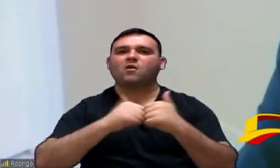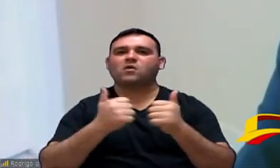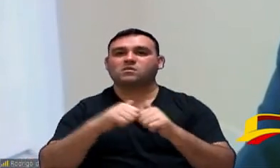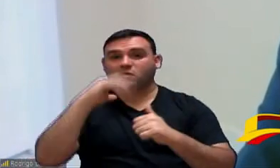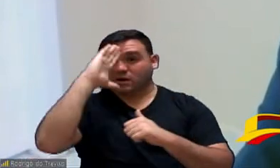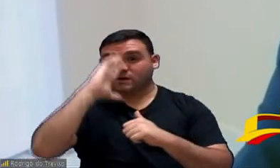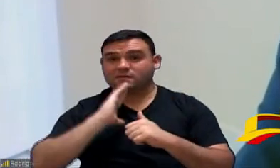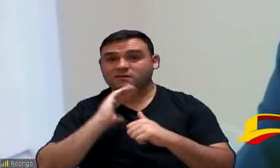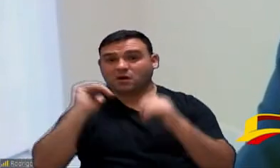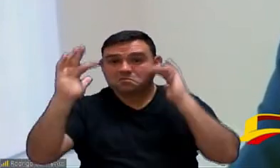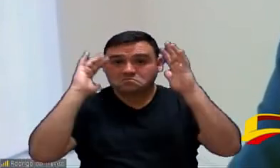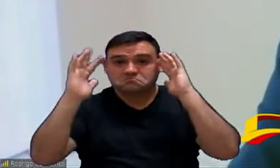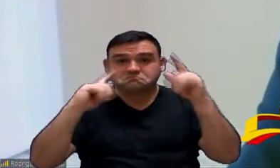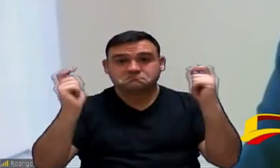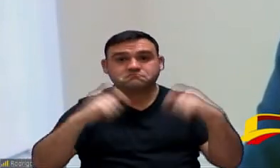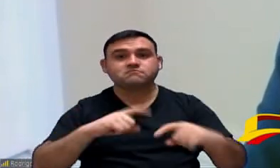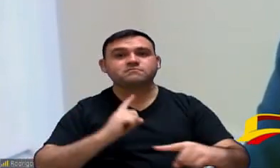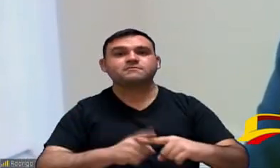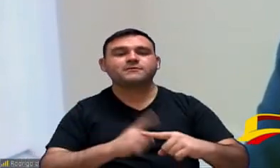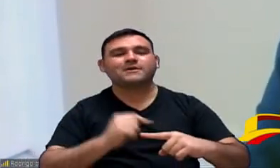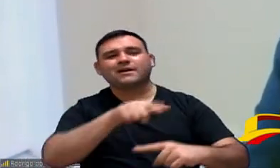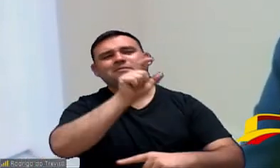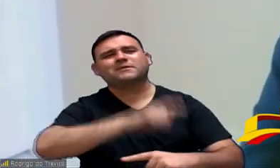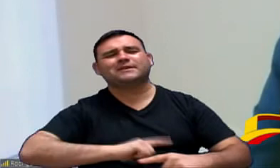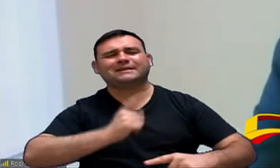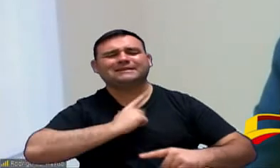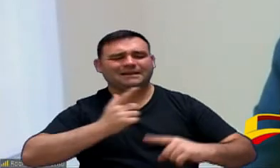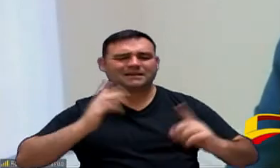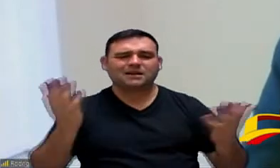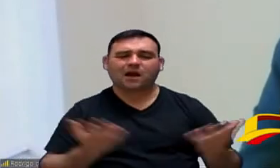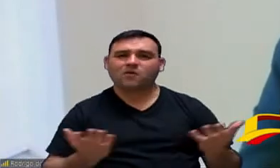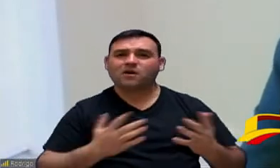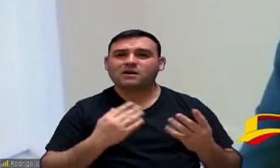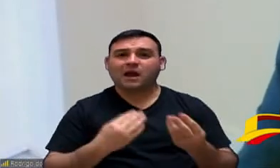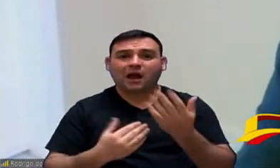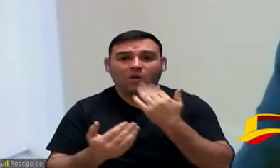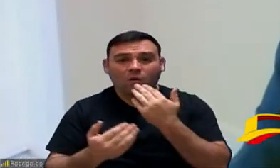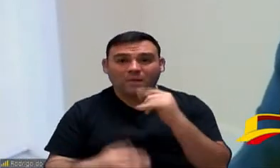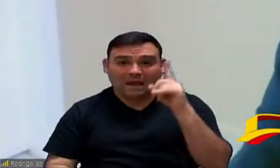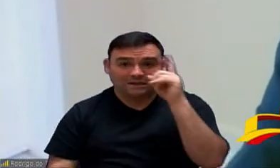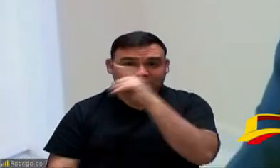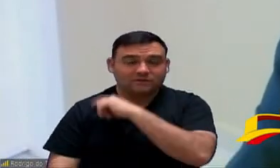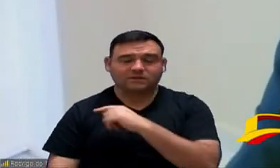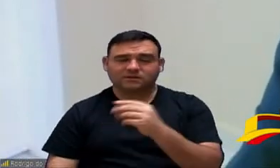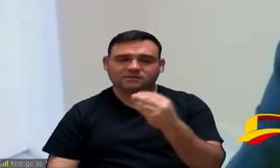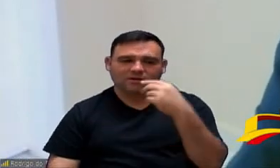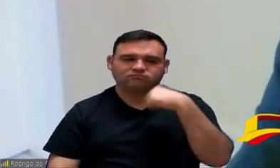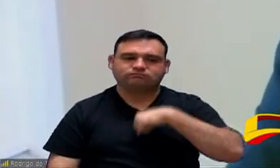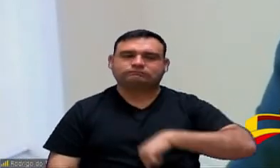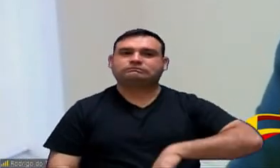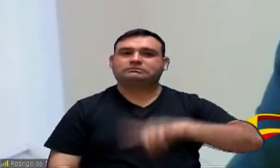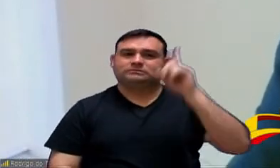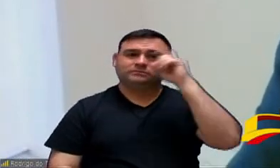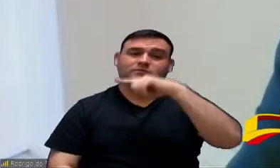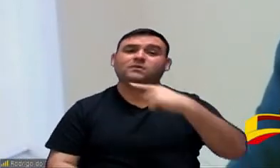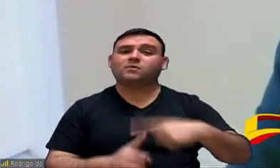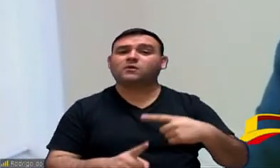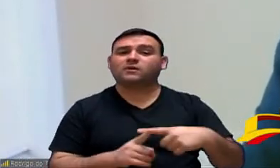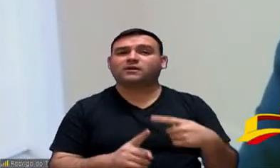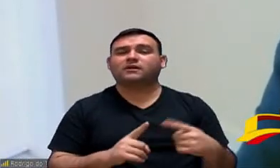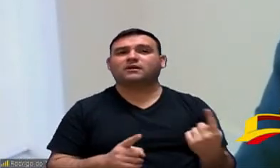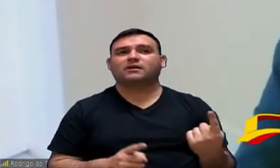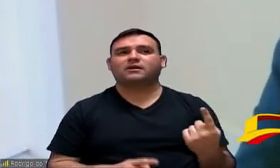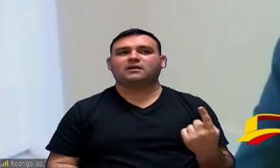coisa assim, que a pessoa já está com uma dificuldade até de se alimentar hoje, pelo fato de